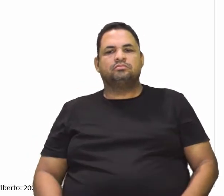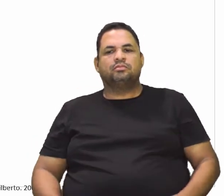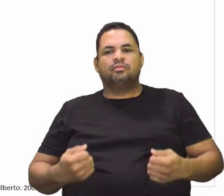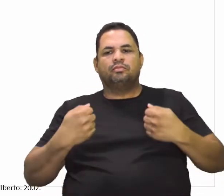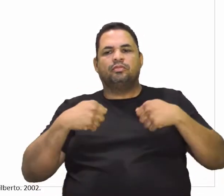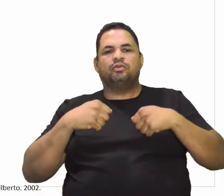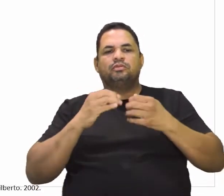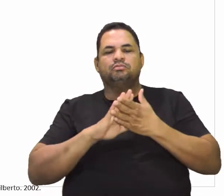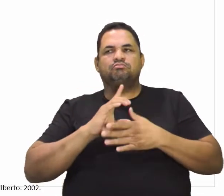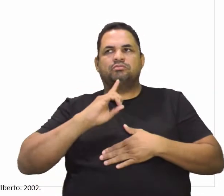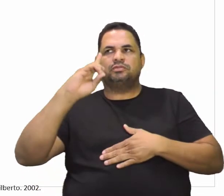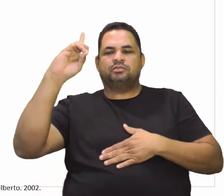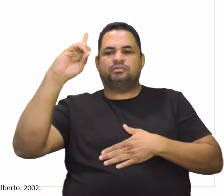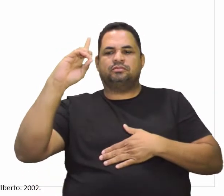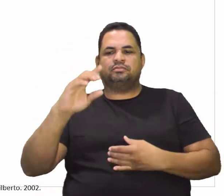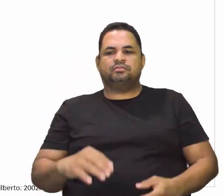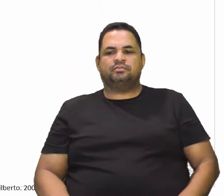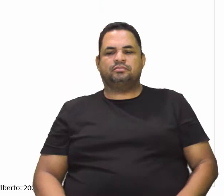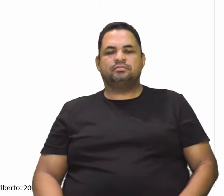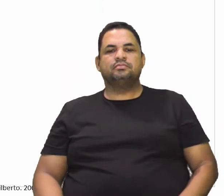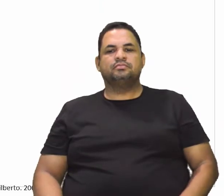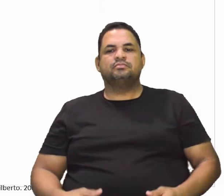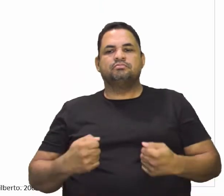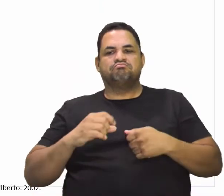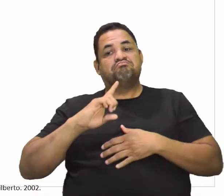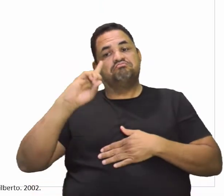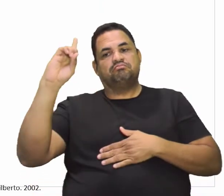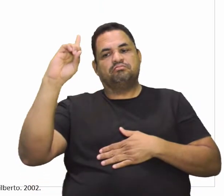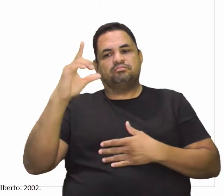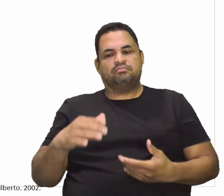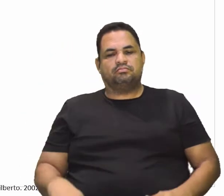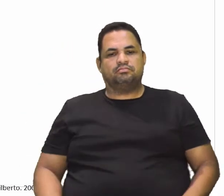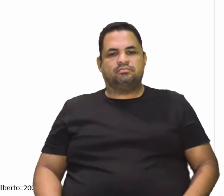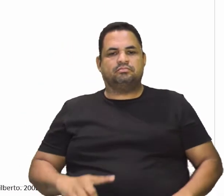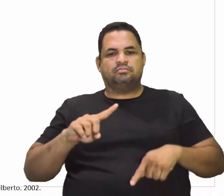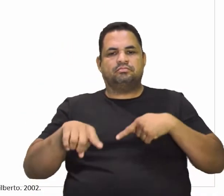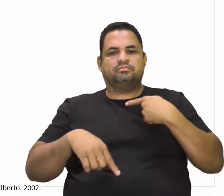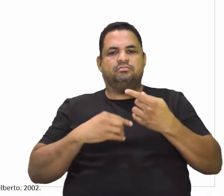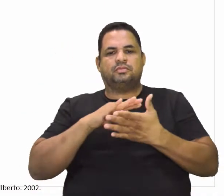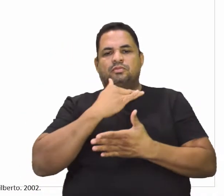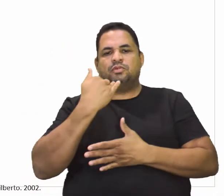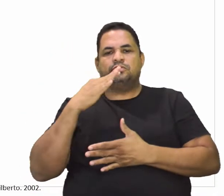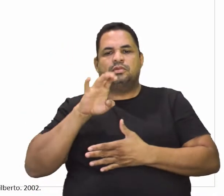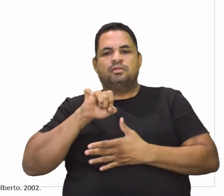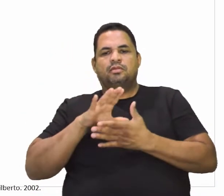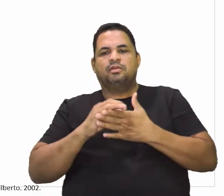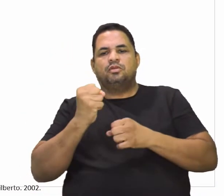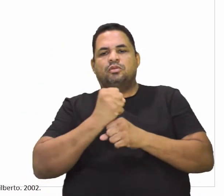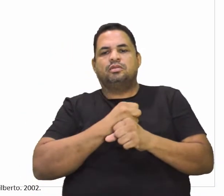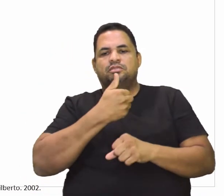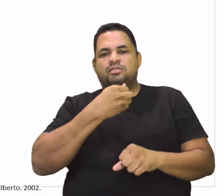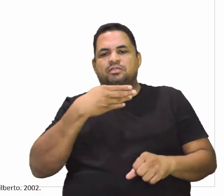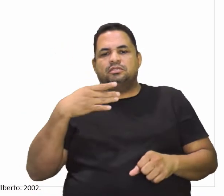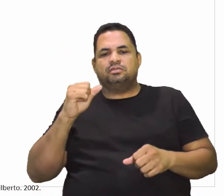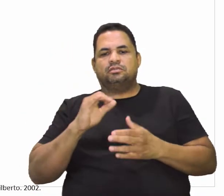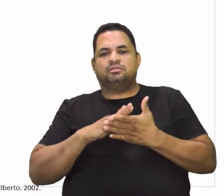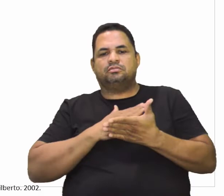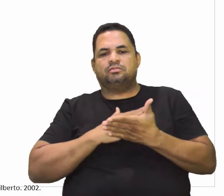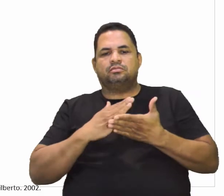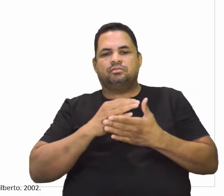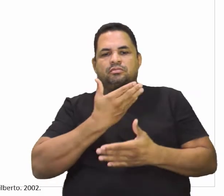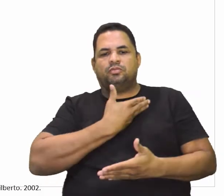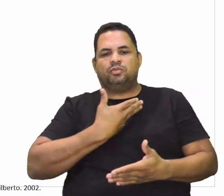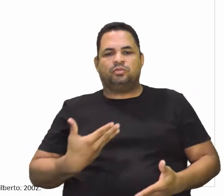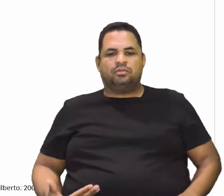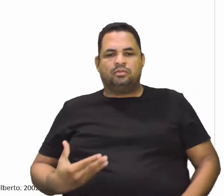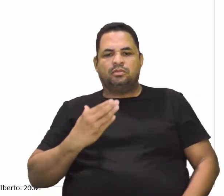poder divino. Poder divino. Após a morte de Maomé, em 632, passou a ser governado